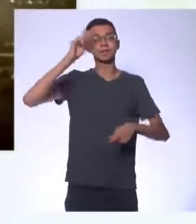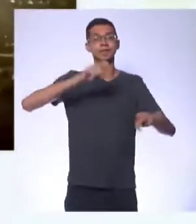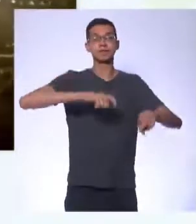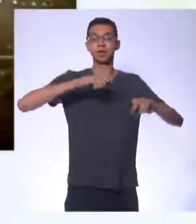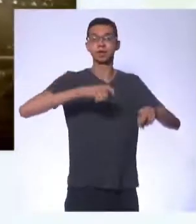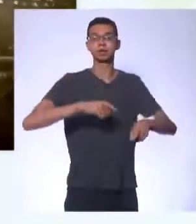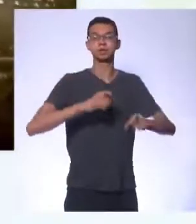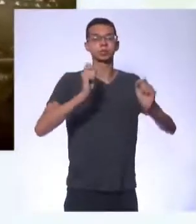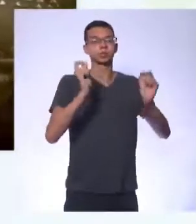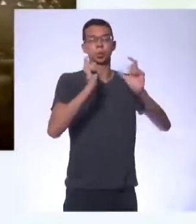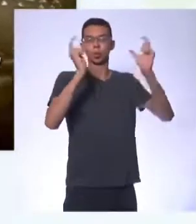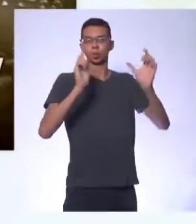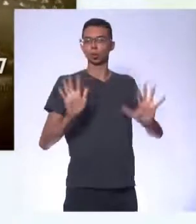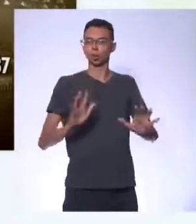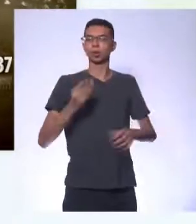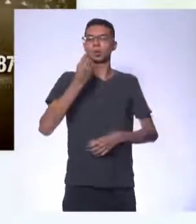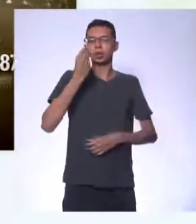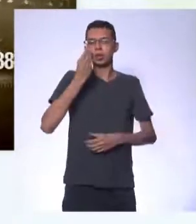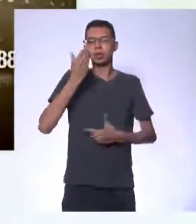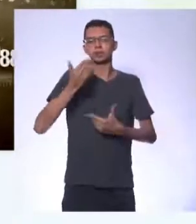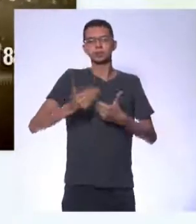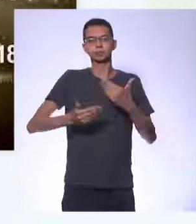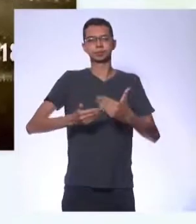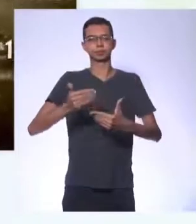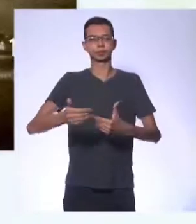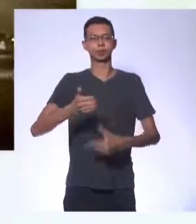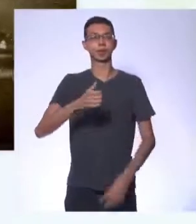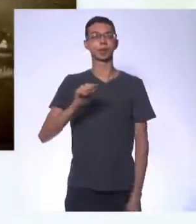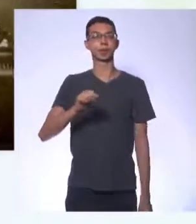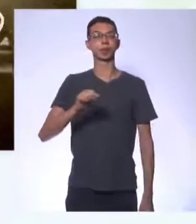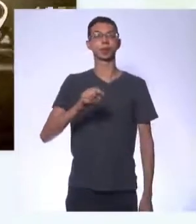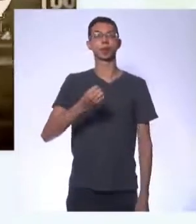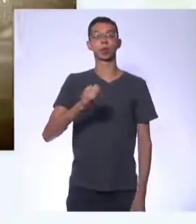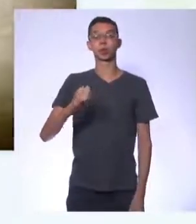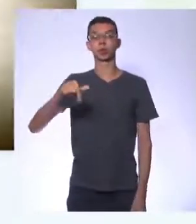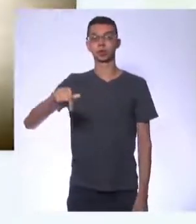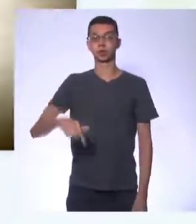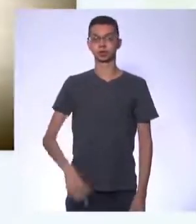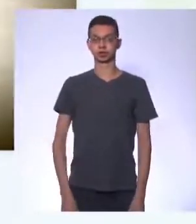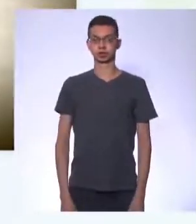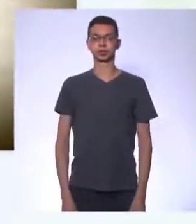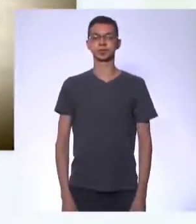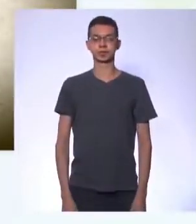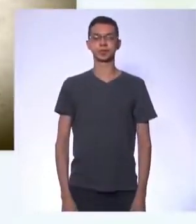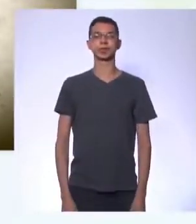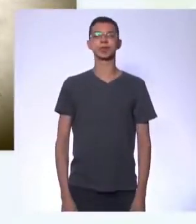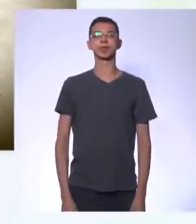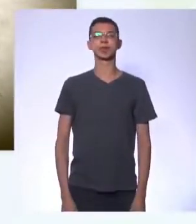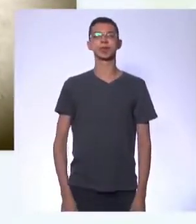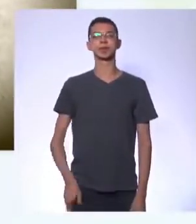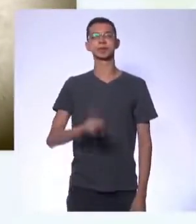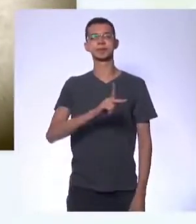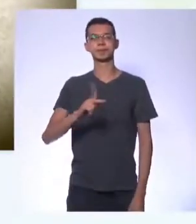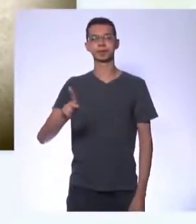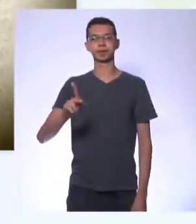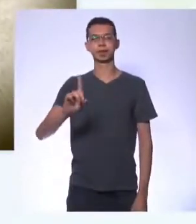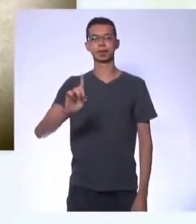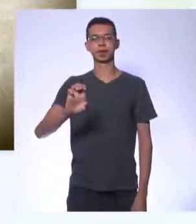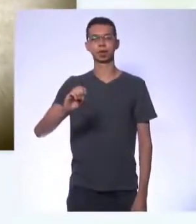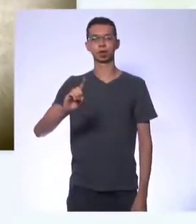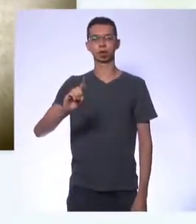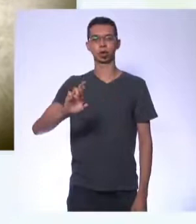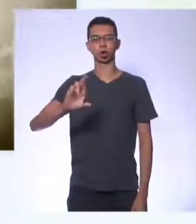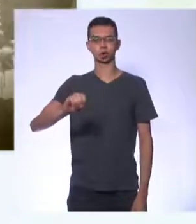Em 1887, o presidente do Clube Militar e futuro presidente da República, Deodoro da Fonseca, escreve à princesa